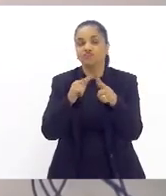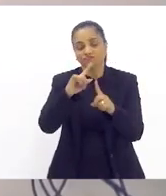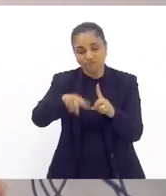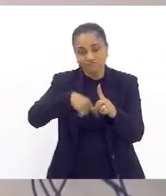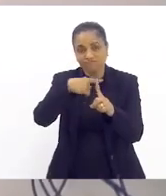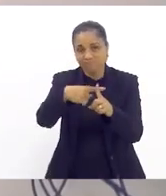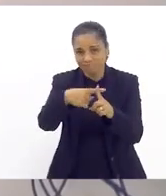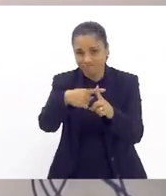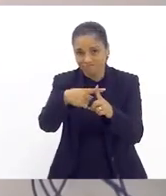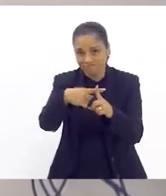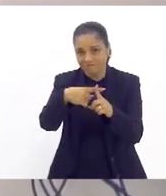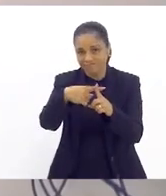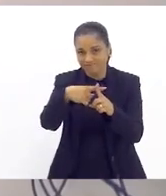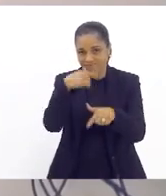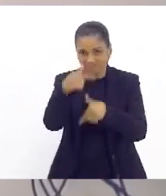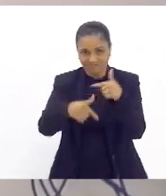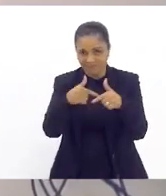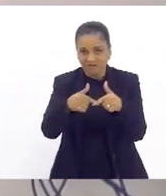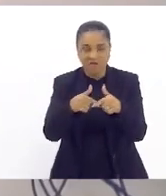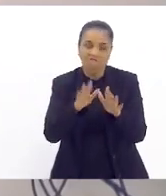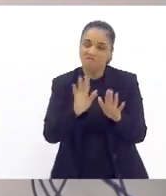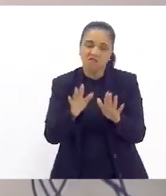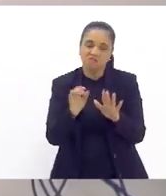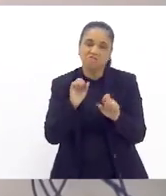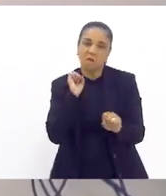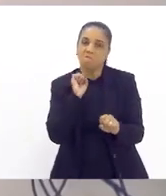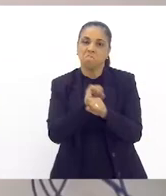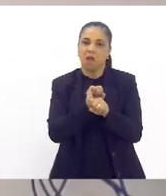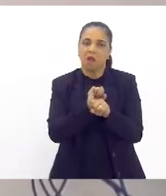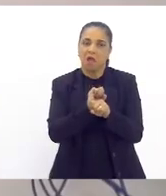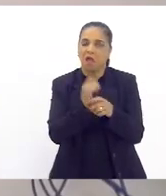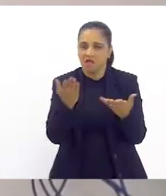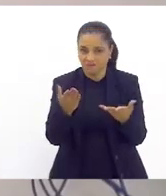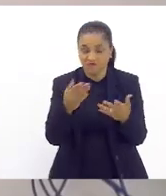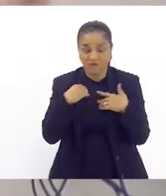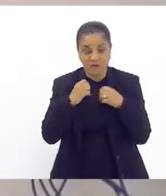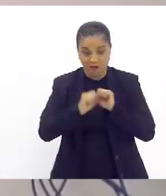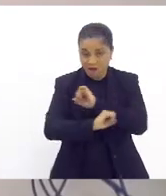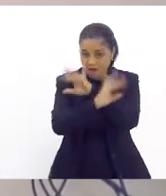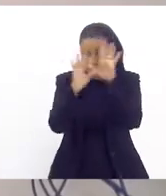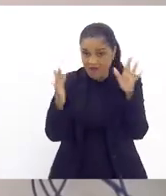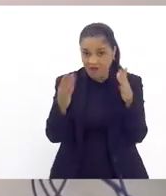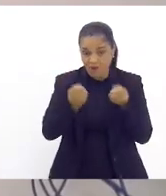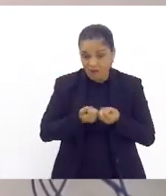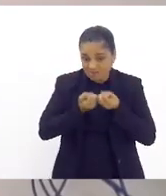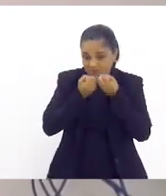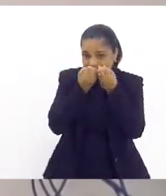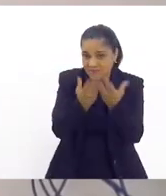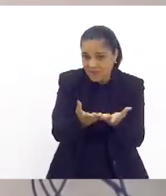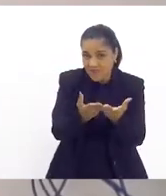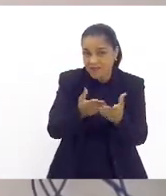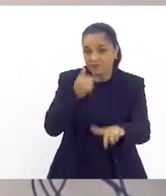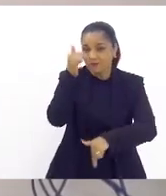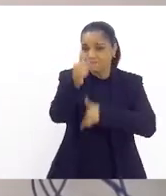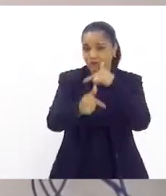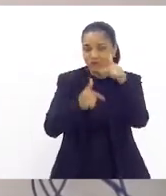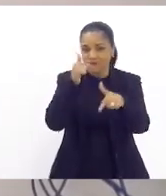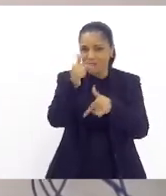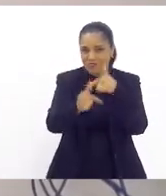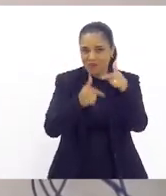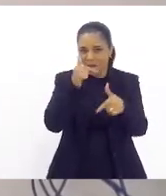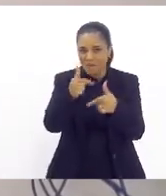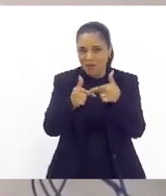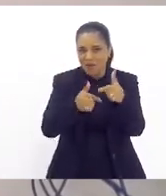é produtiva fica escancarado que a entrega da concessão de serviço que deveria ser